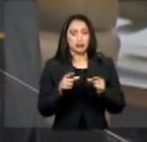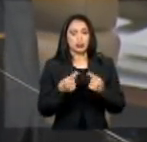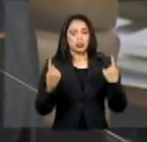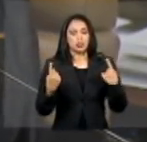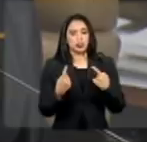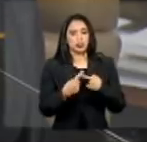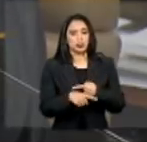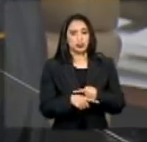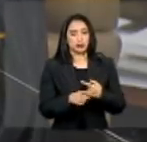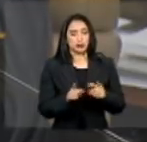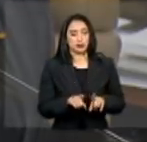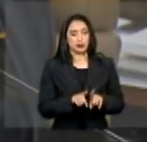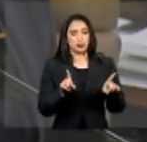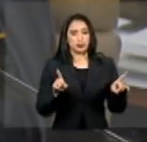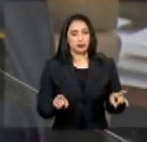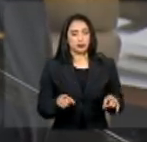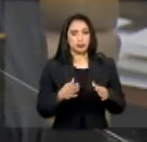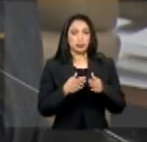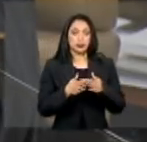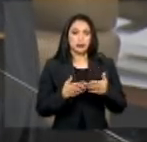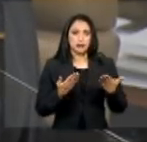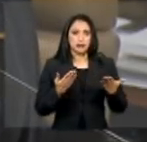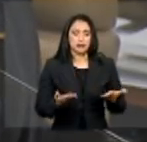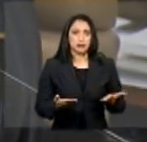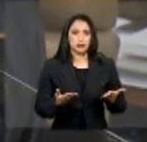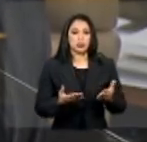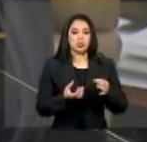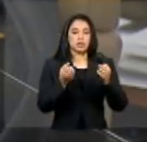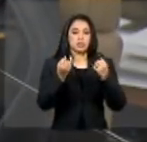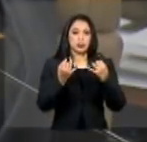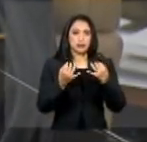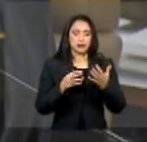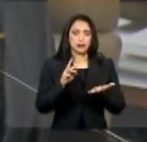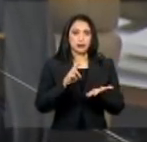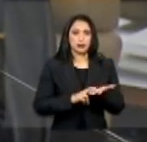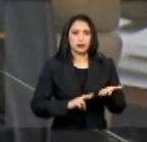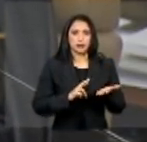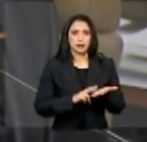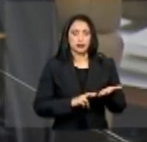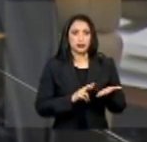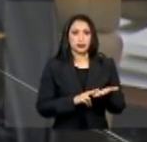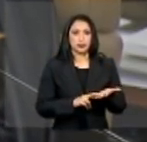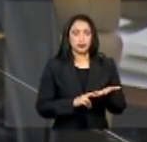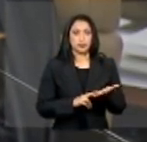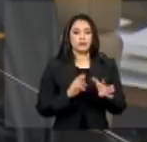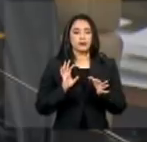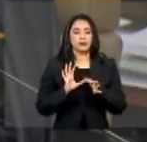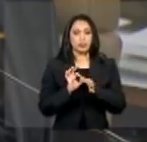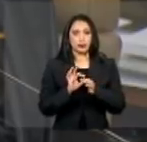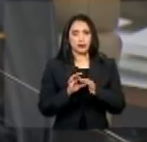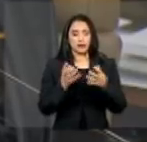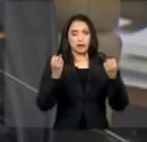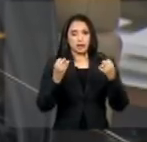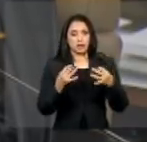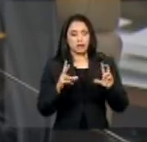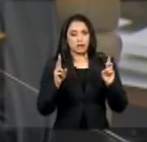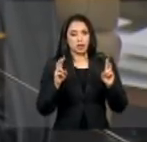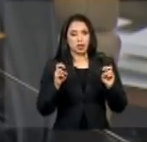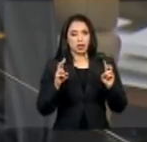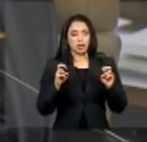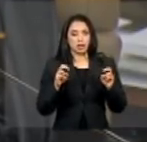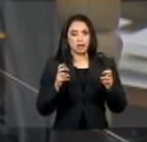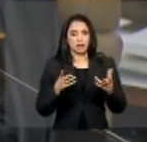mas peço licença para me alongar um pouco no relatório a fim de contextualizar este tema